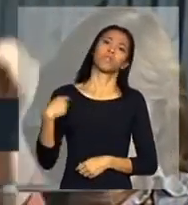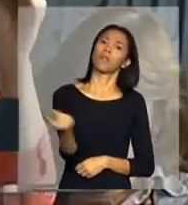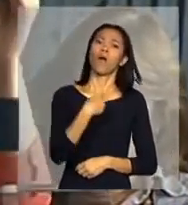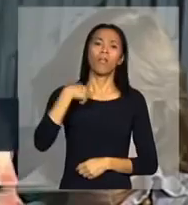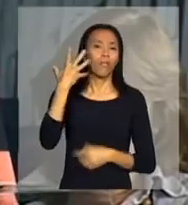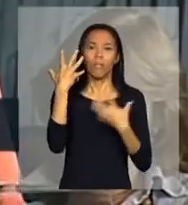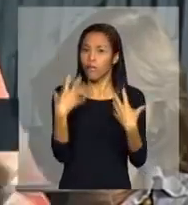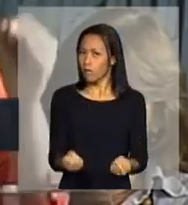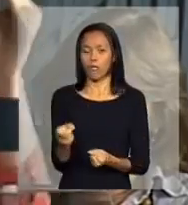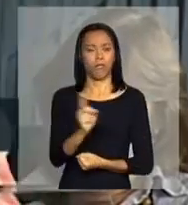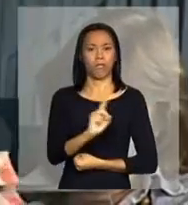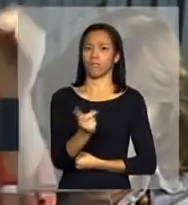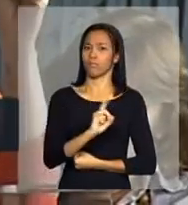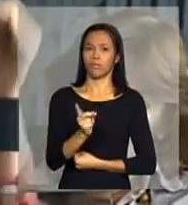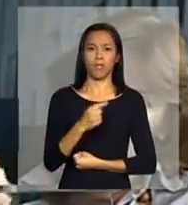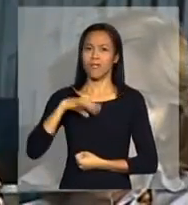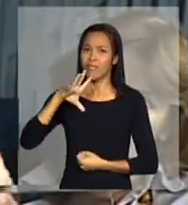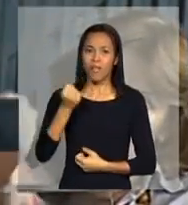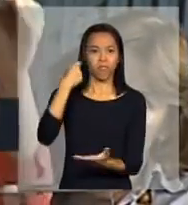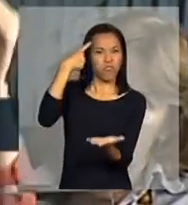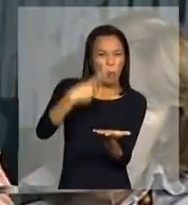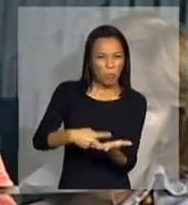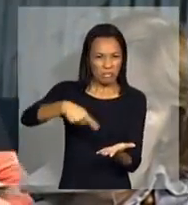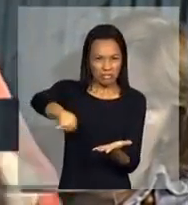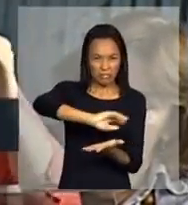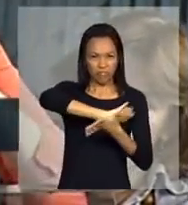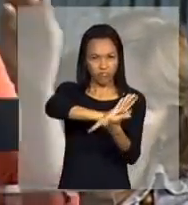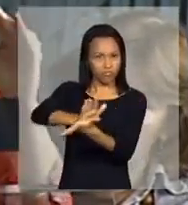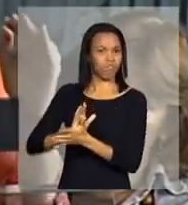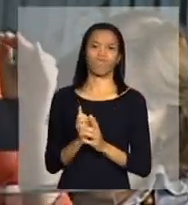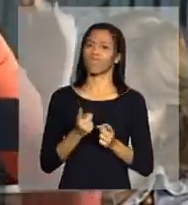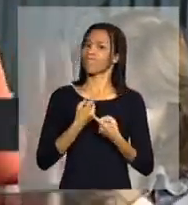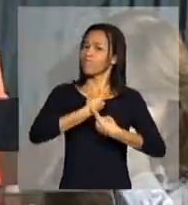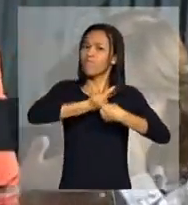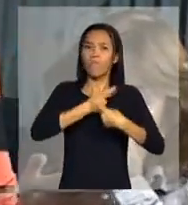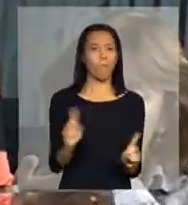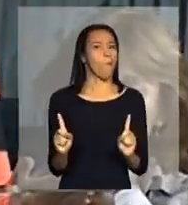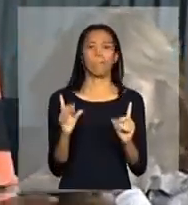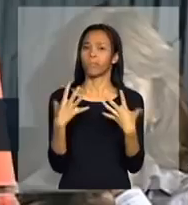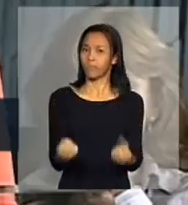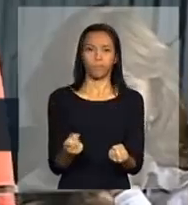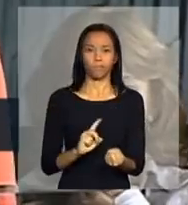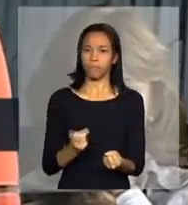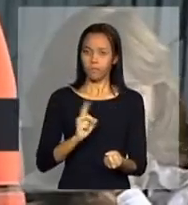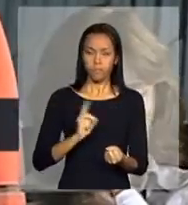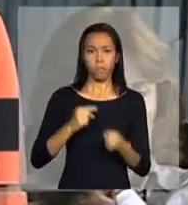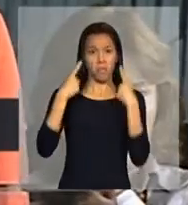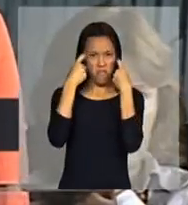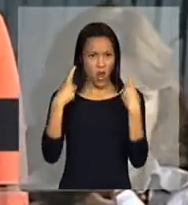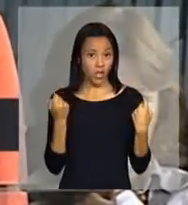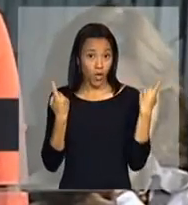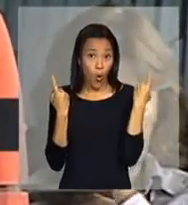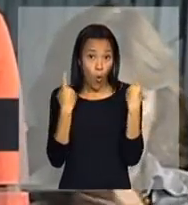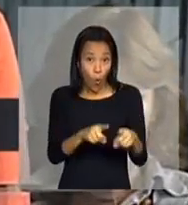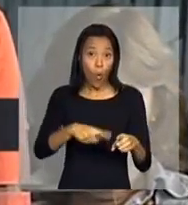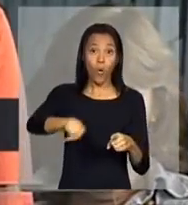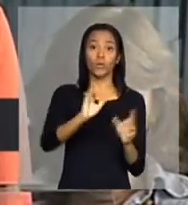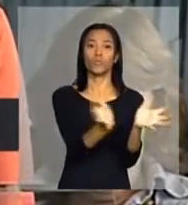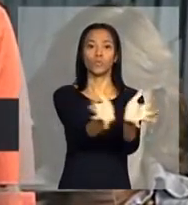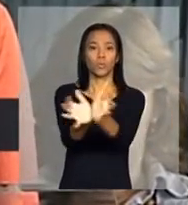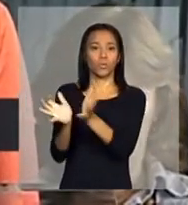não aceitamos, não pactuamos, não, de forma alguma, não aceitamos a violência contra as comunidades